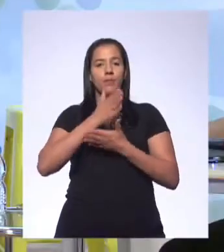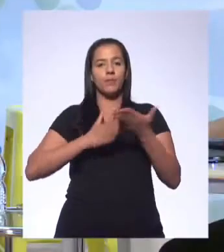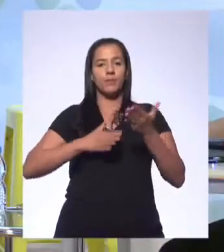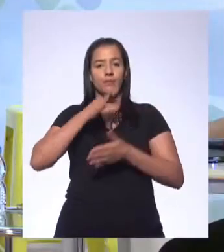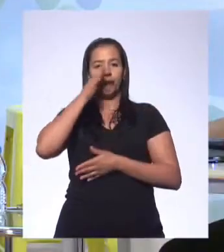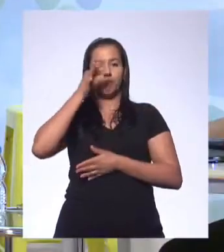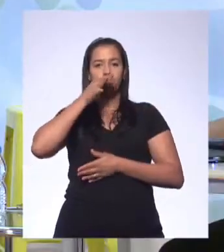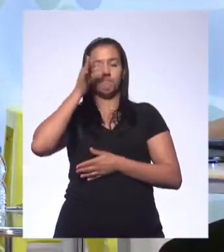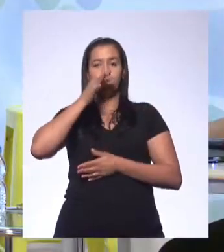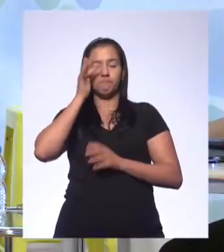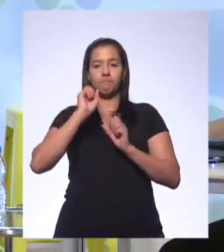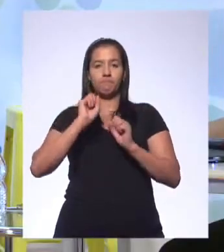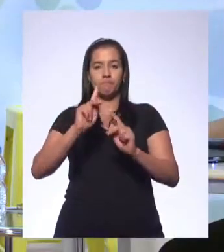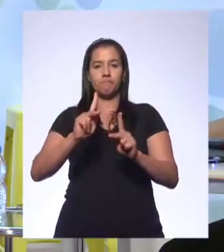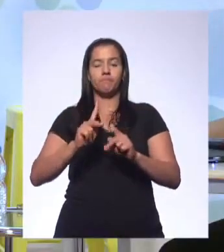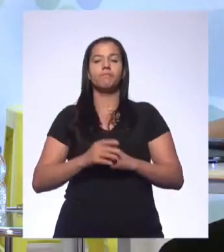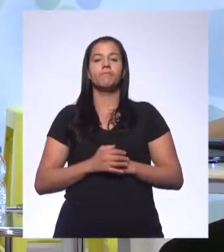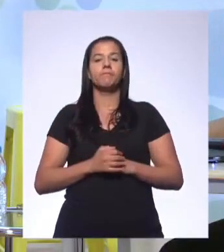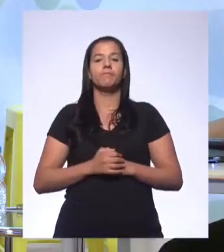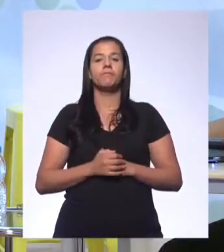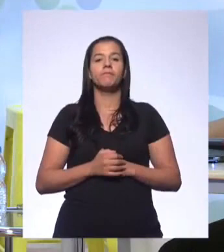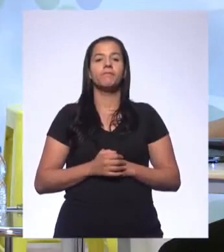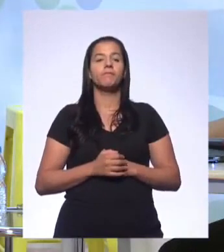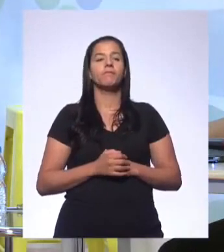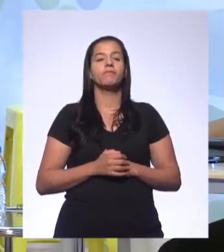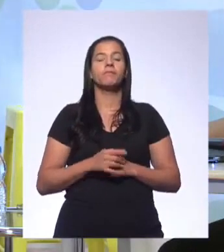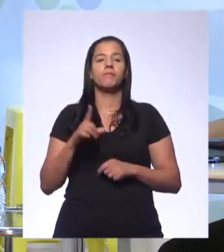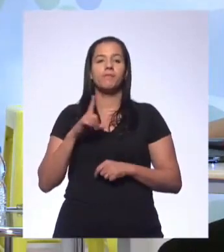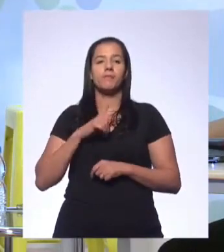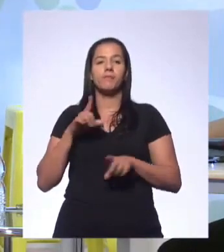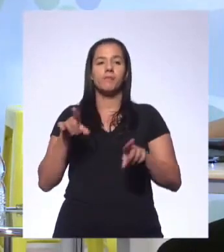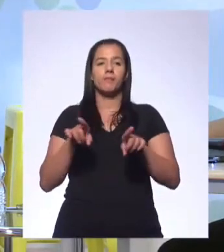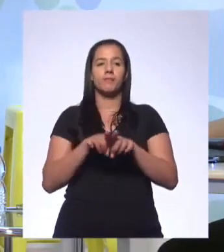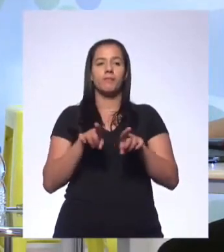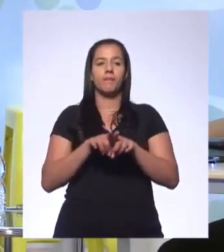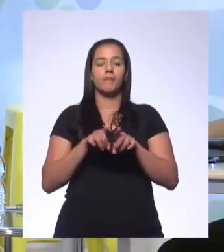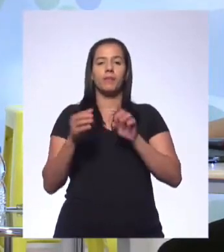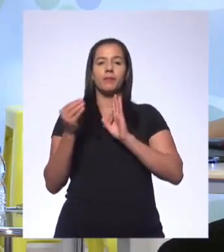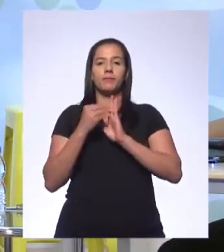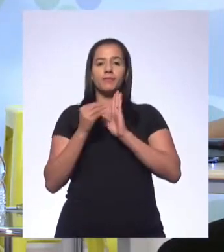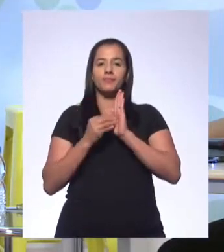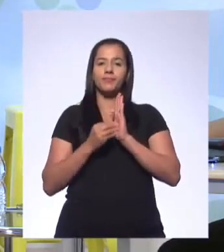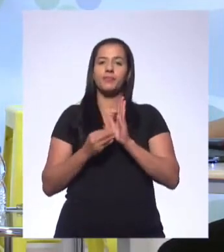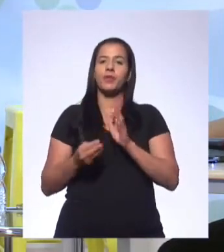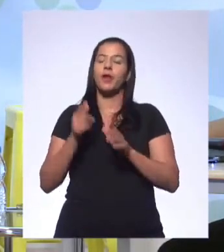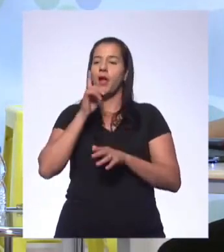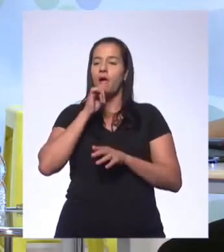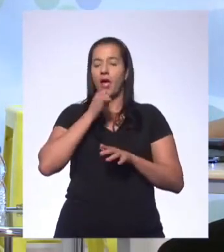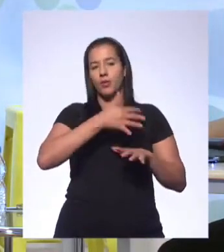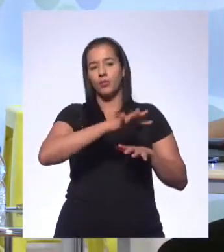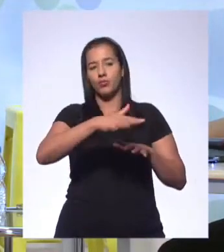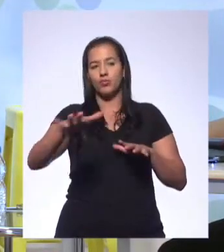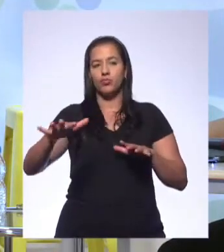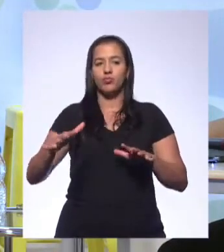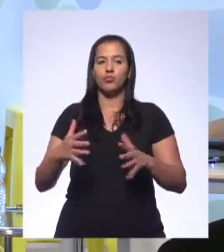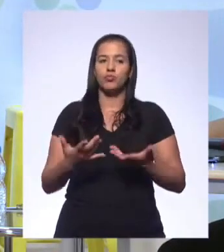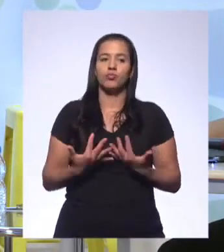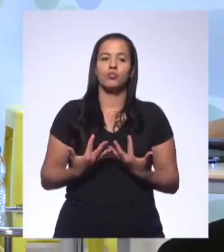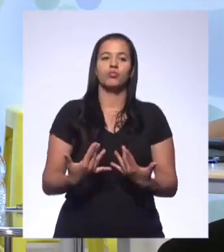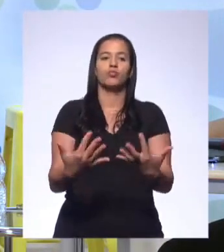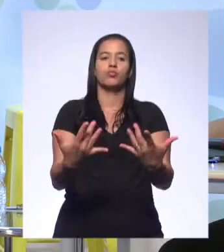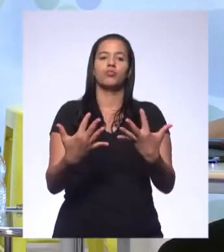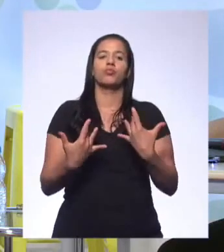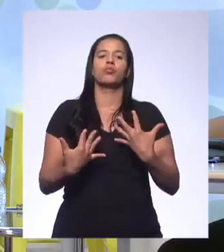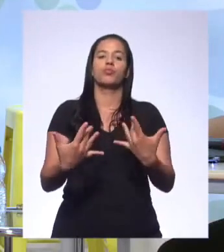pelas plantas, ok? E nós temos também, né, o que não tem aqui, as algas marinhas, quando realizam lá o